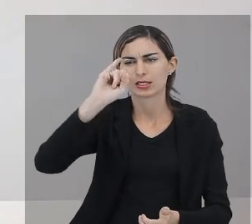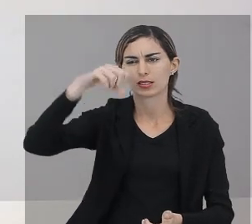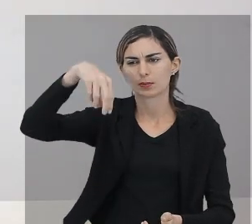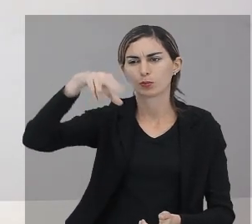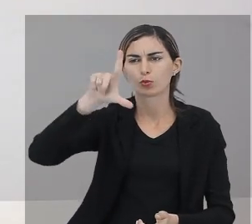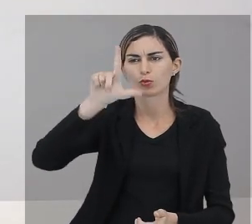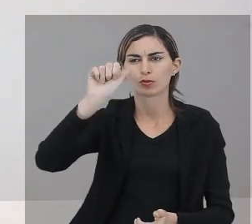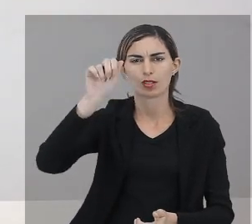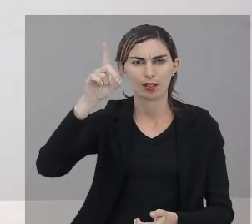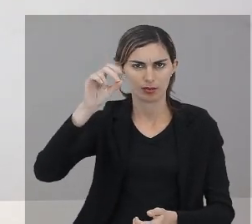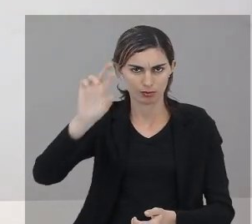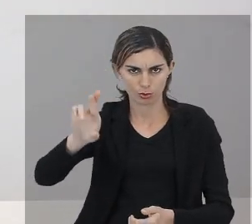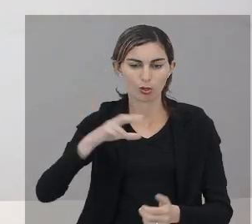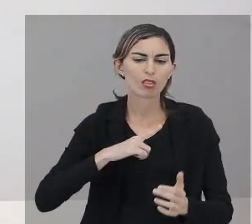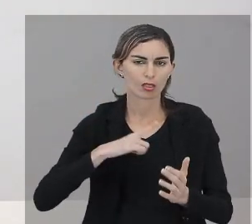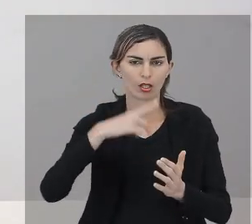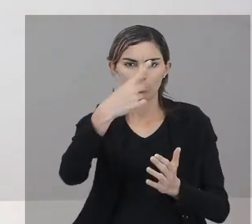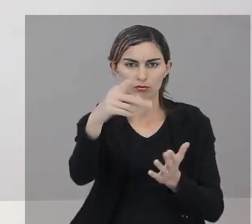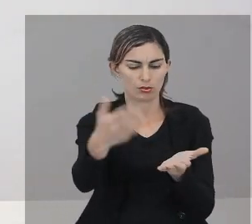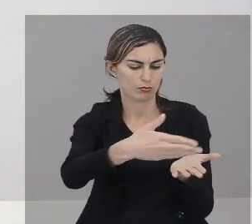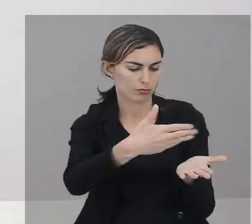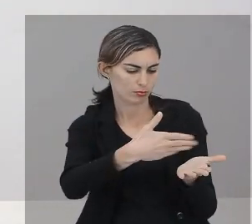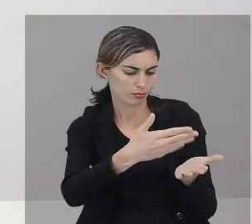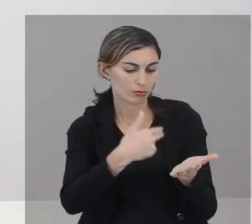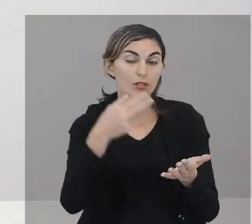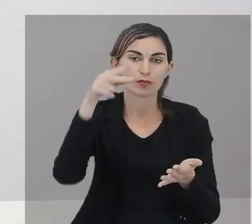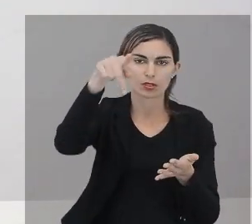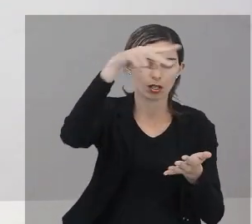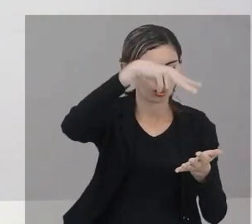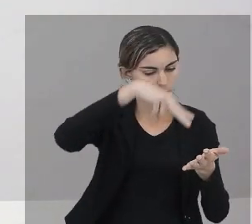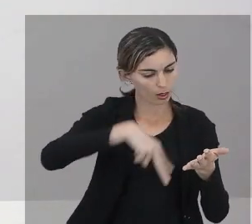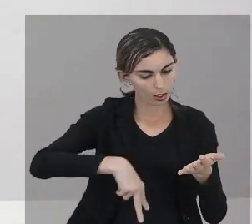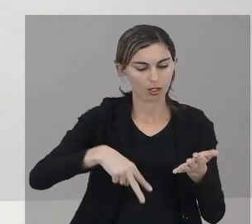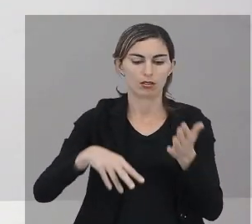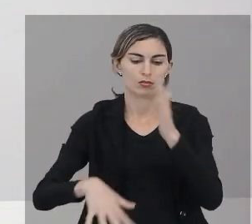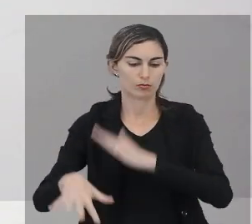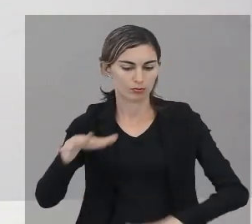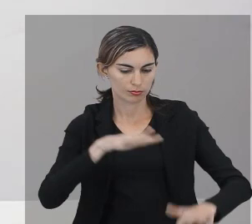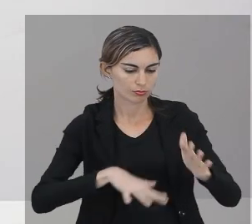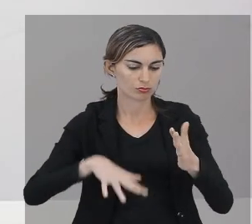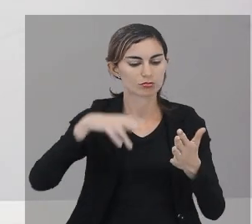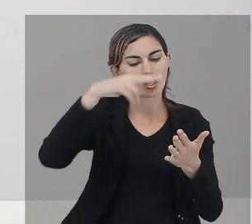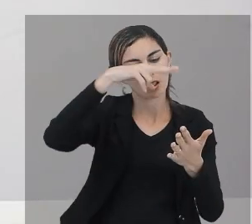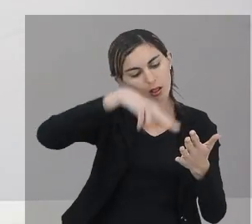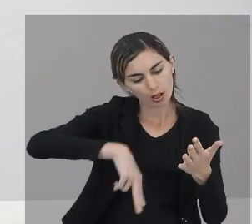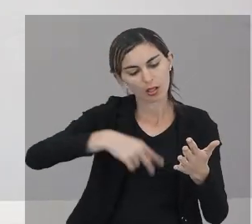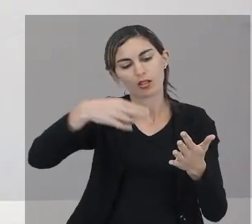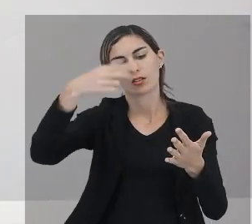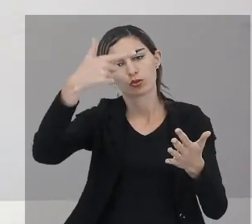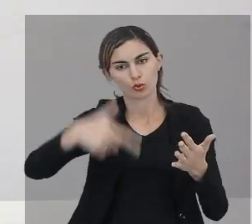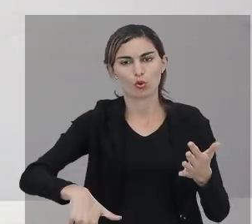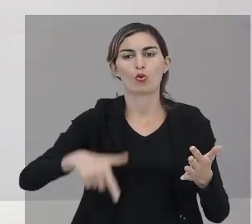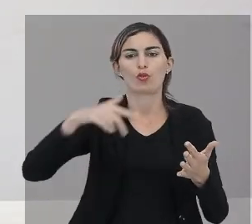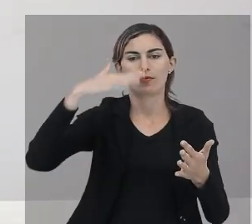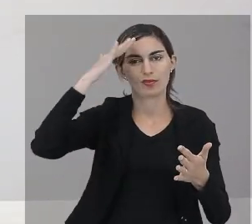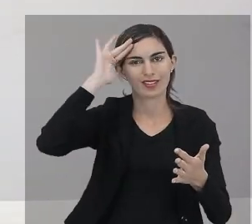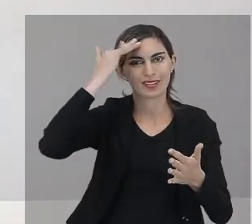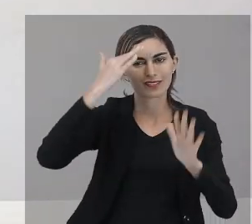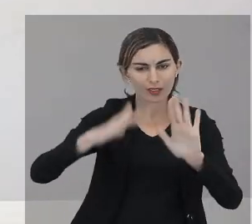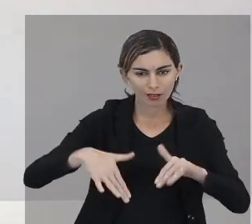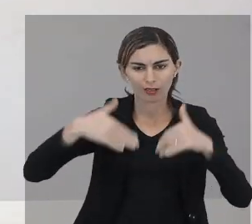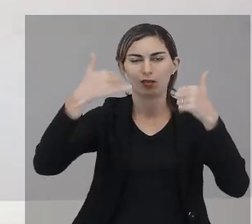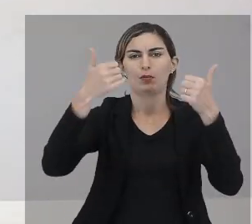imagens, eles se encontram passo a passo no seu caderno de estudo. Então leia com cuidado, releia para ter